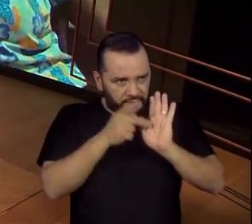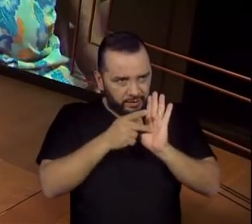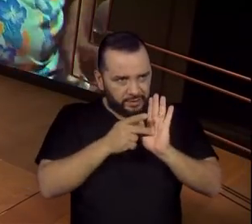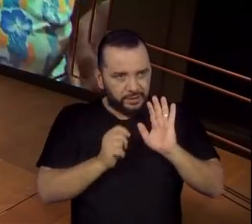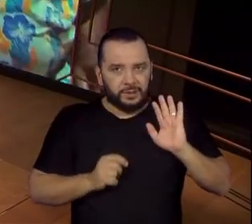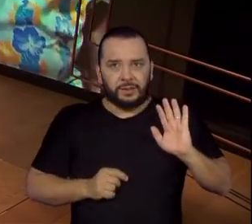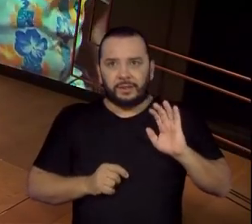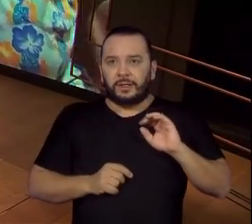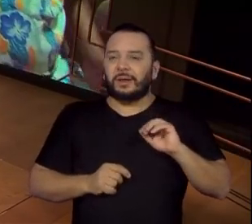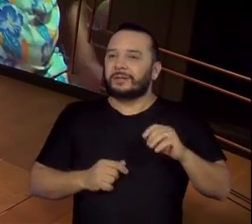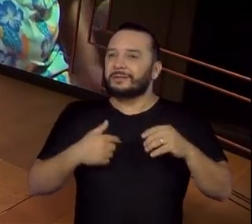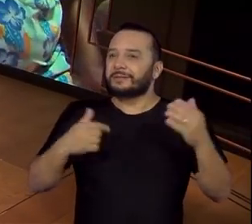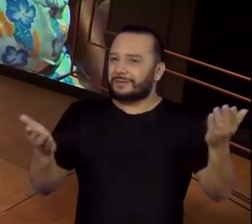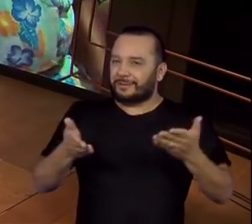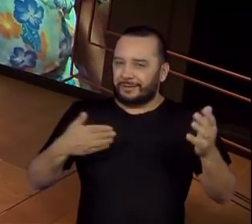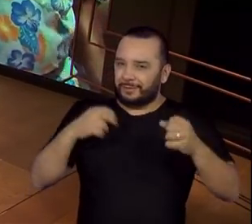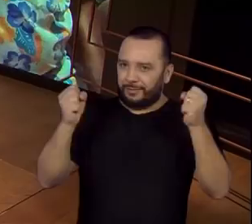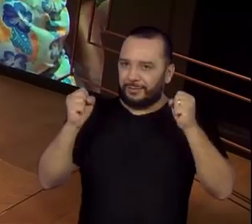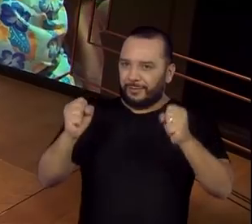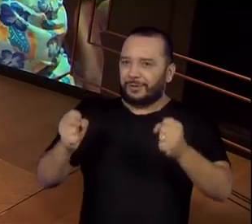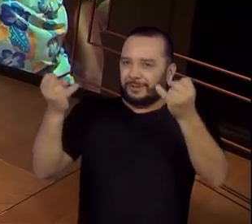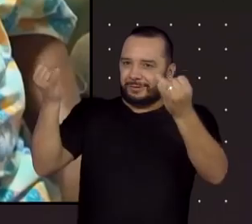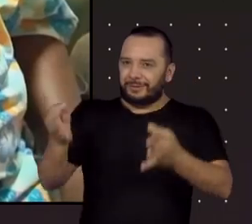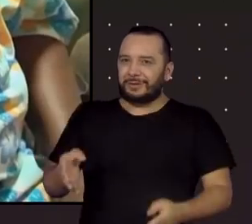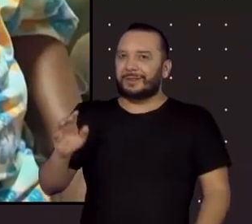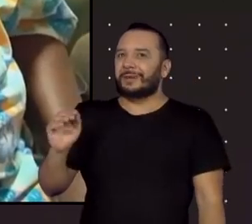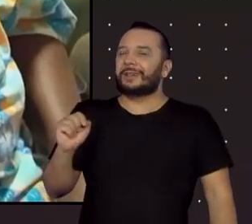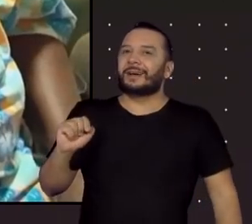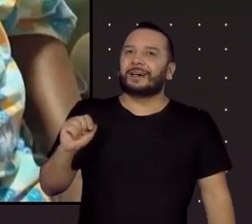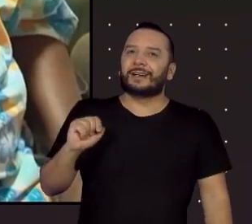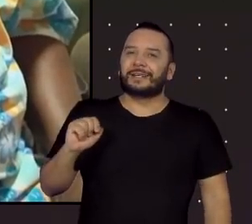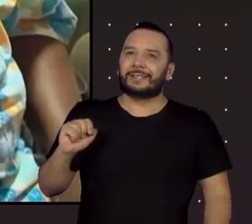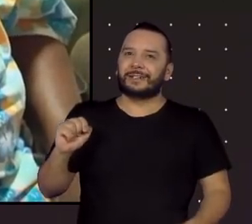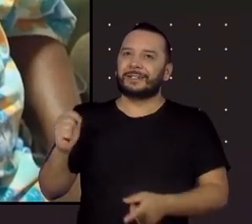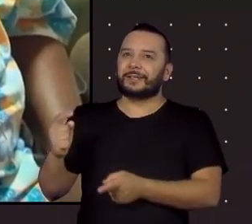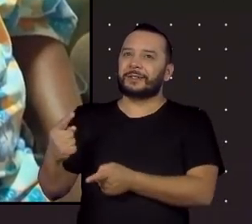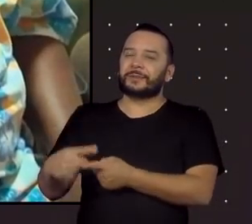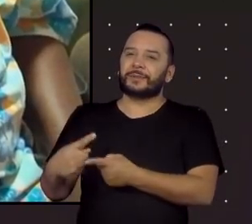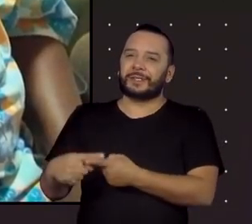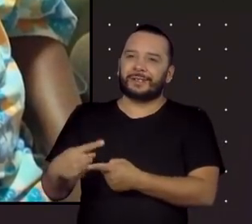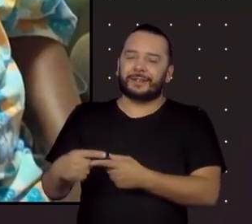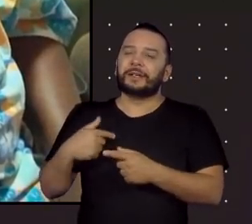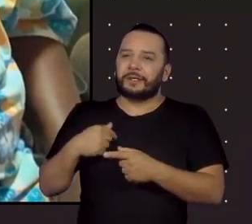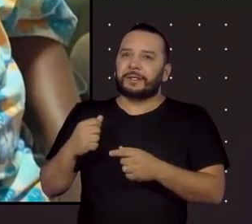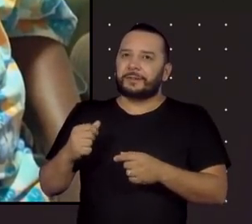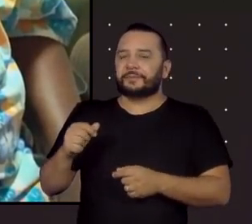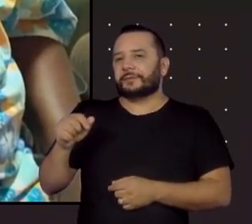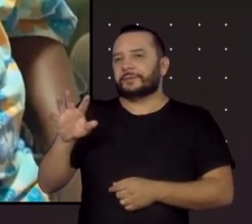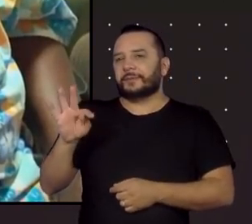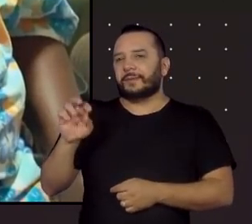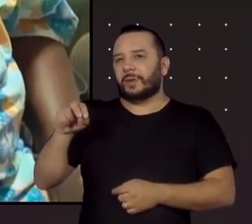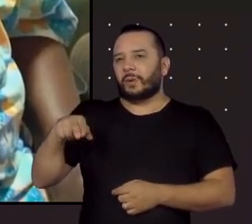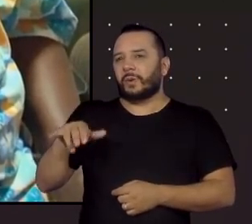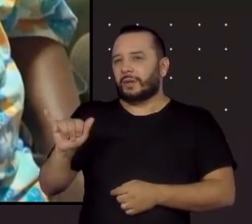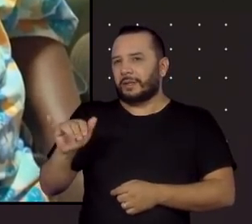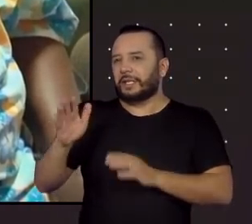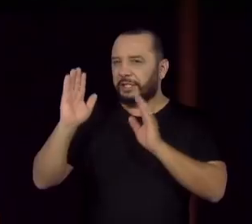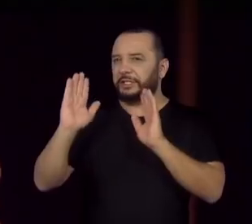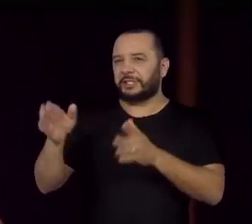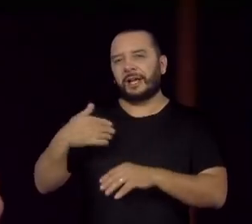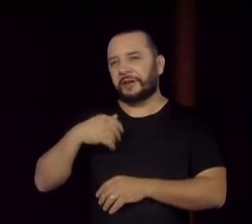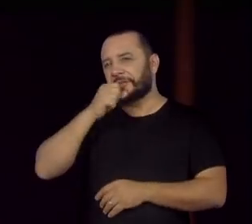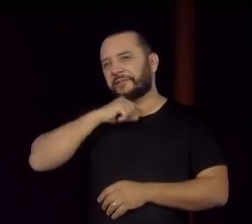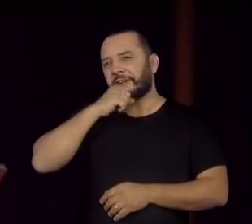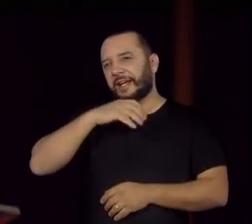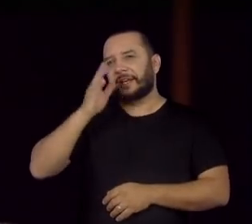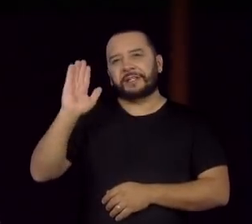Eu agora posso falar porque eles agora vão falar, esse tornado já está decrépito, 91 anos, já está